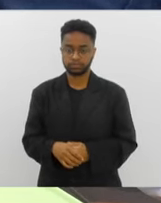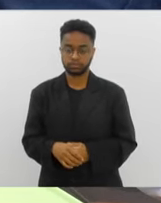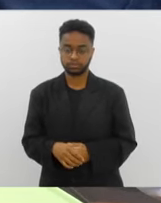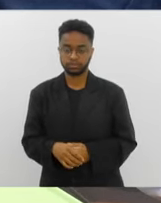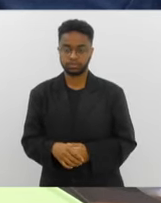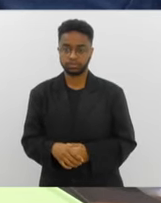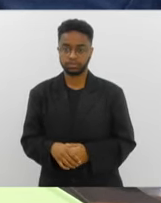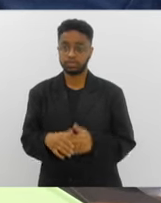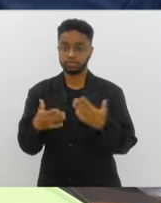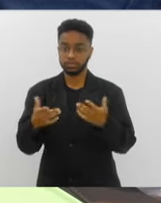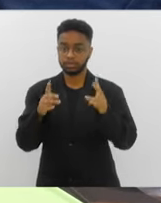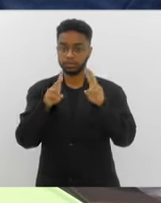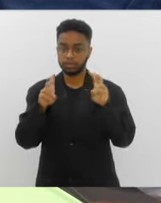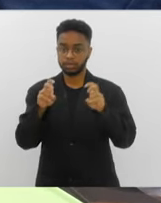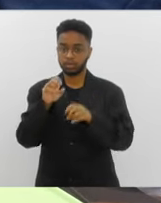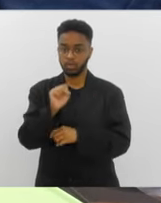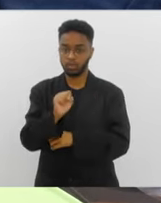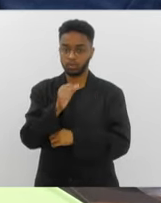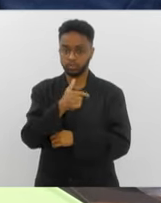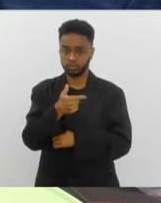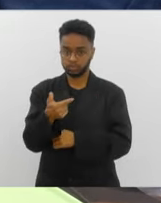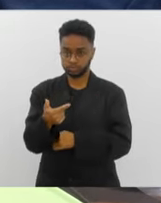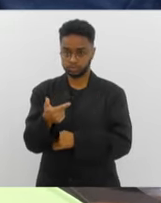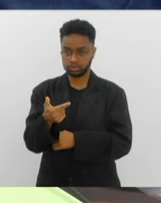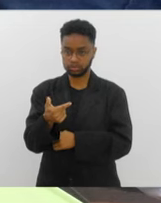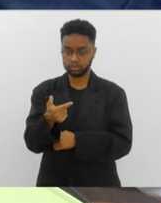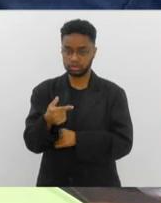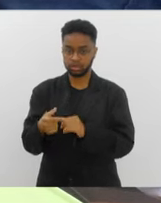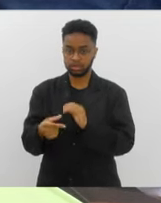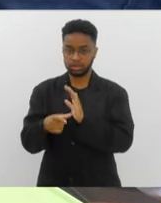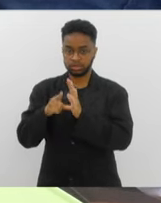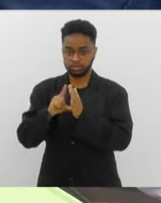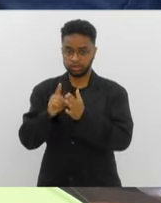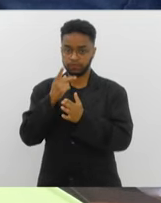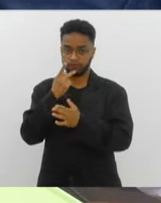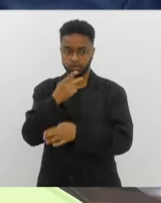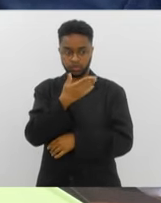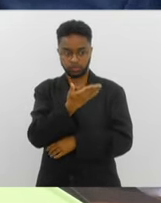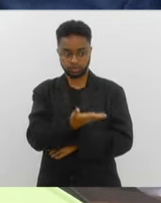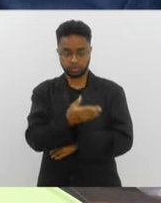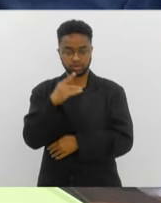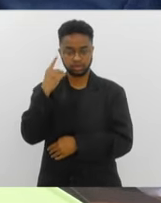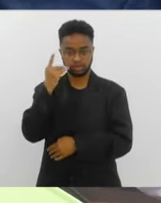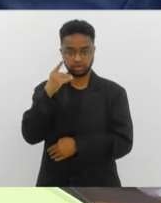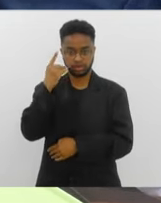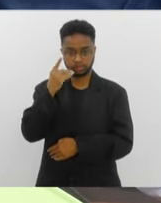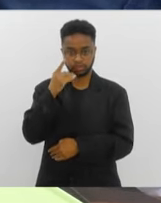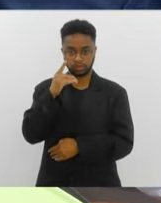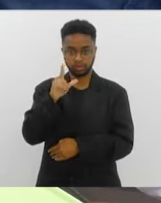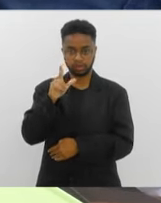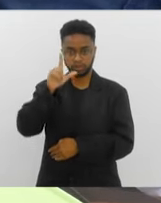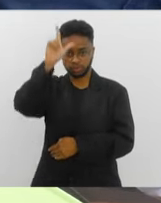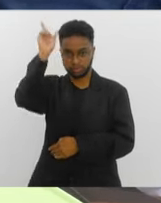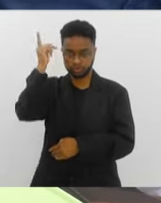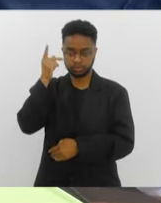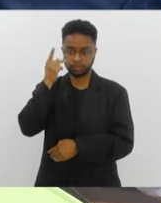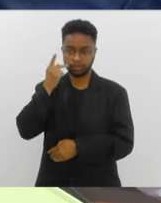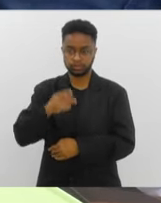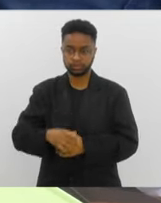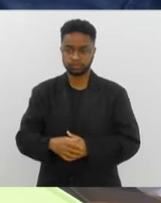E esse tema 822, mencionado aqui em verso e prosa pelo nosso deputado Luiz